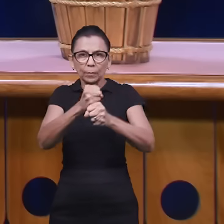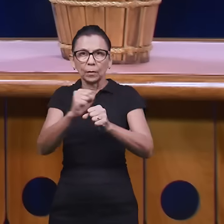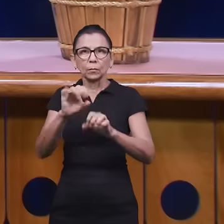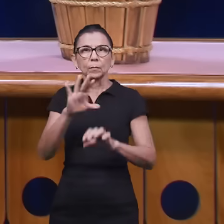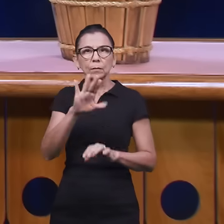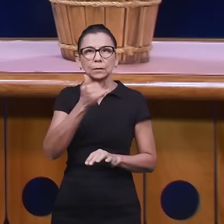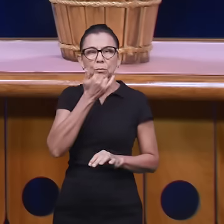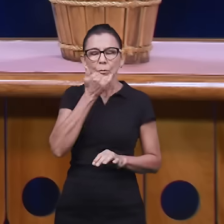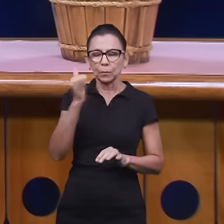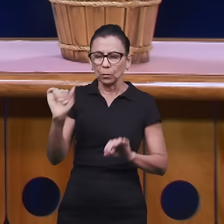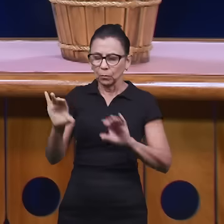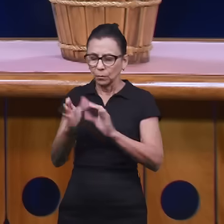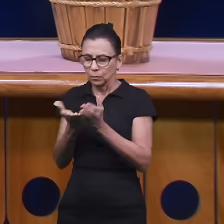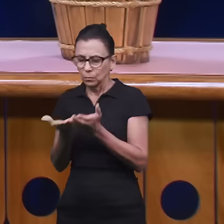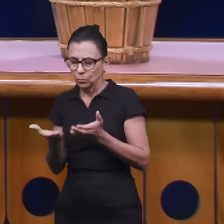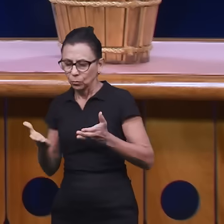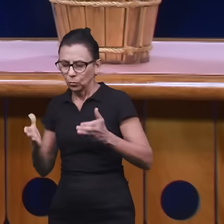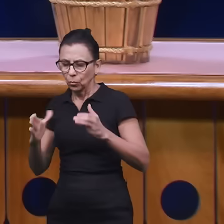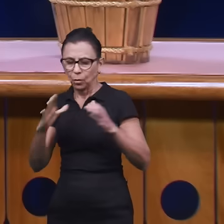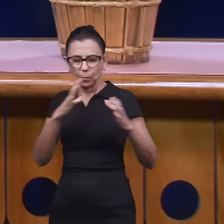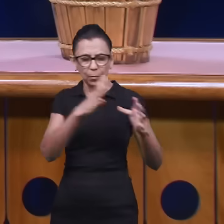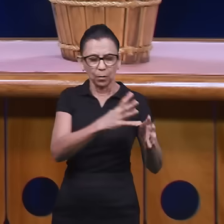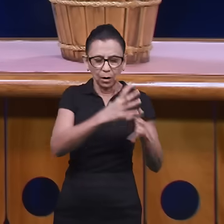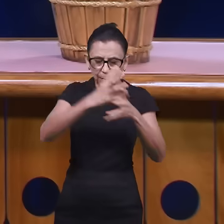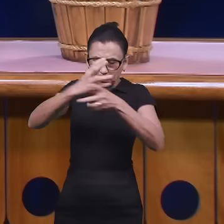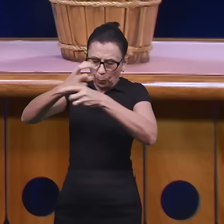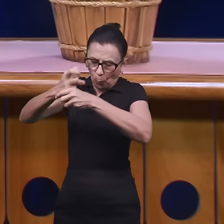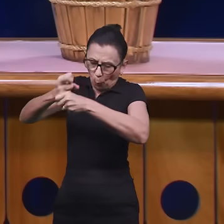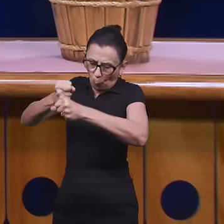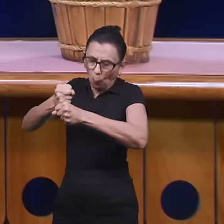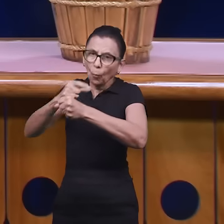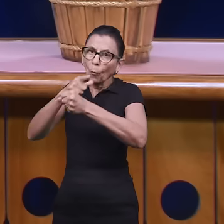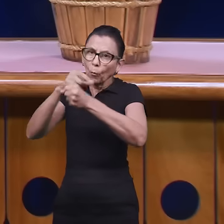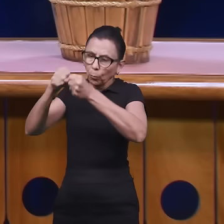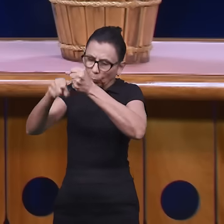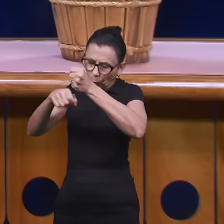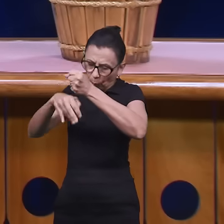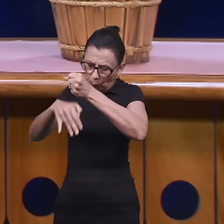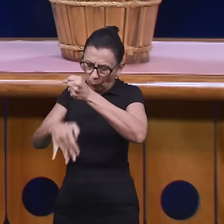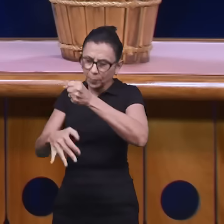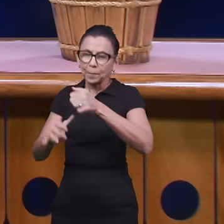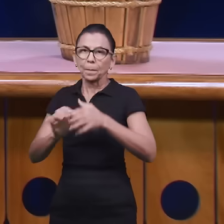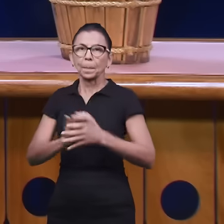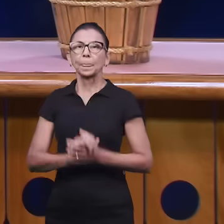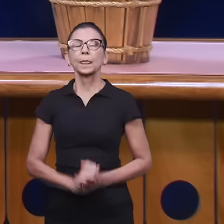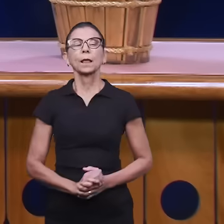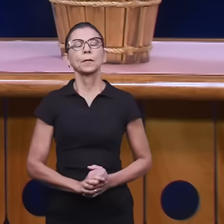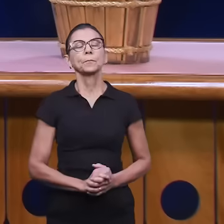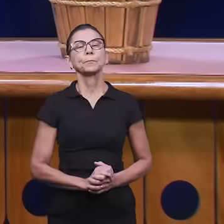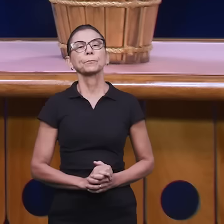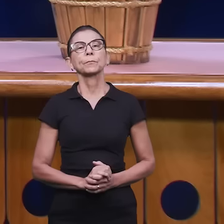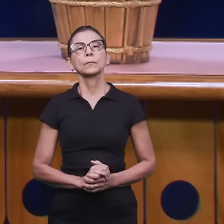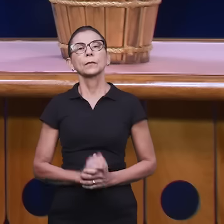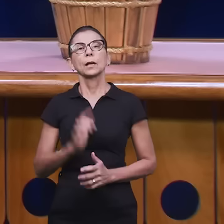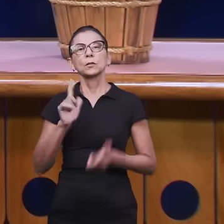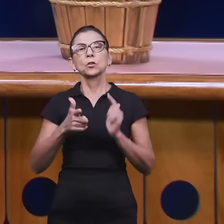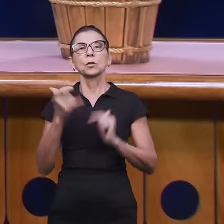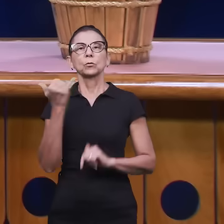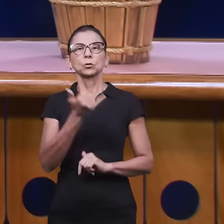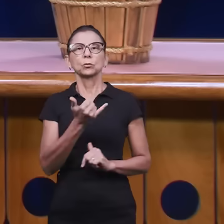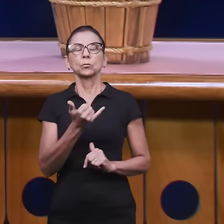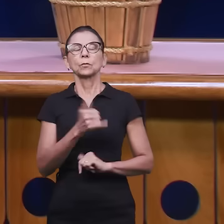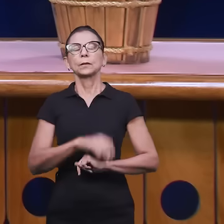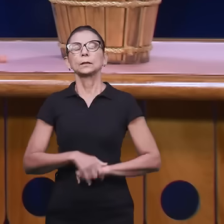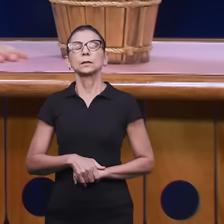num cálice. E disse: agora no outro dia eu quero o velo seco